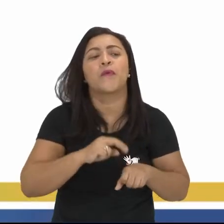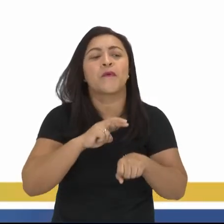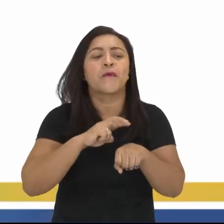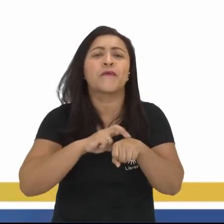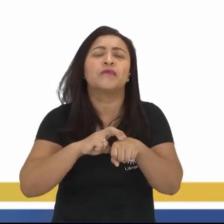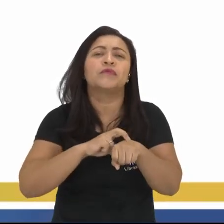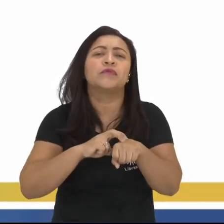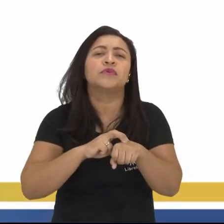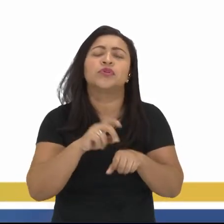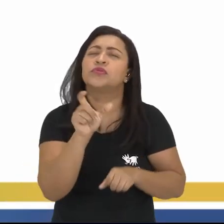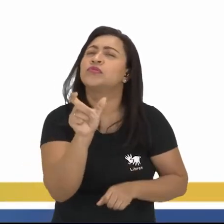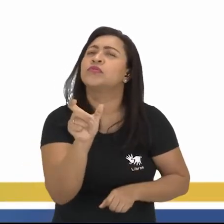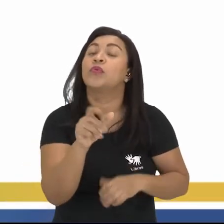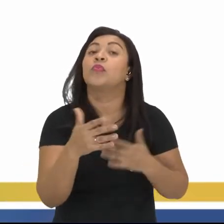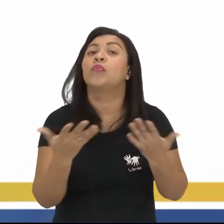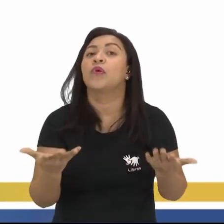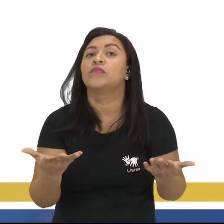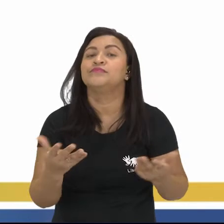Temos a palavra o quê?